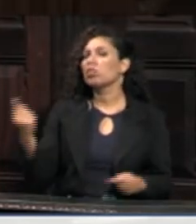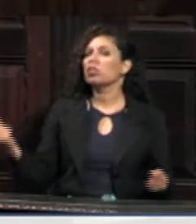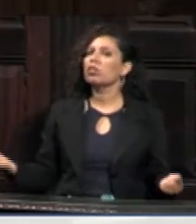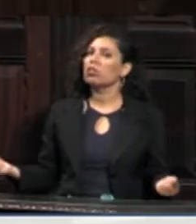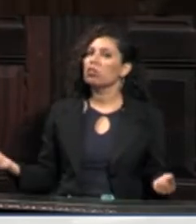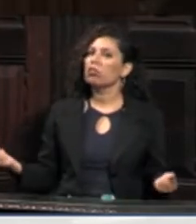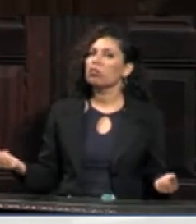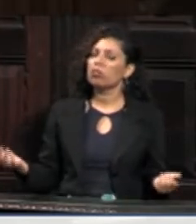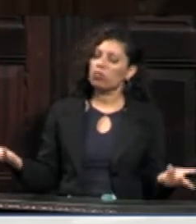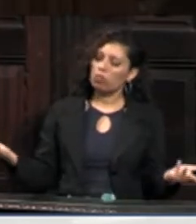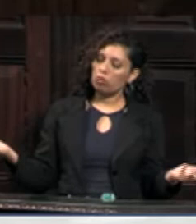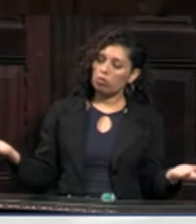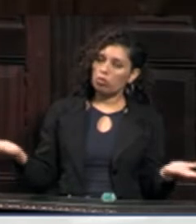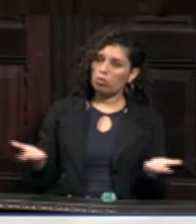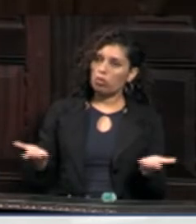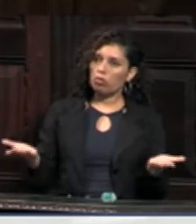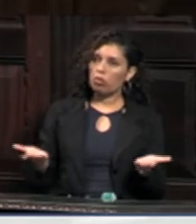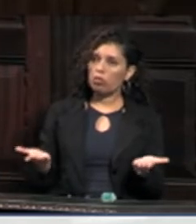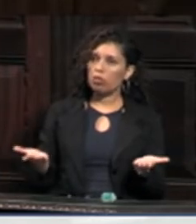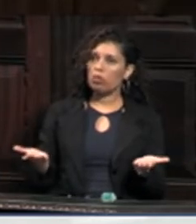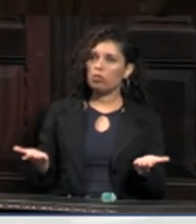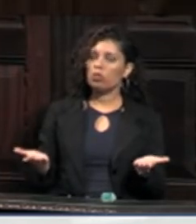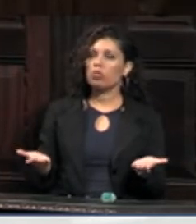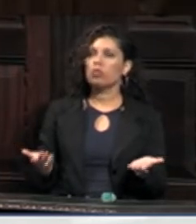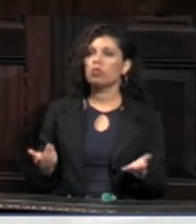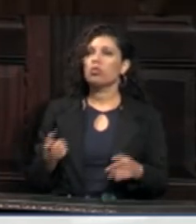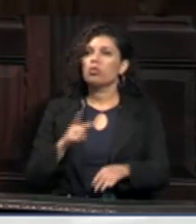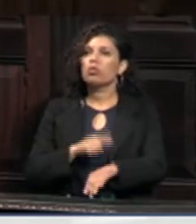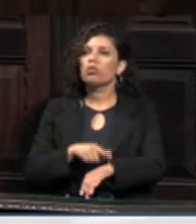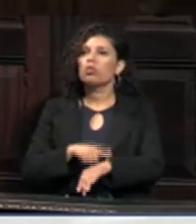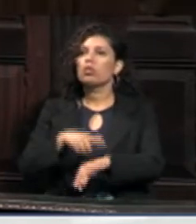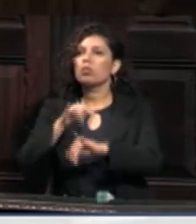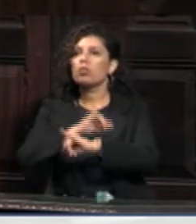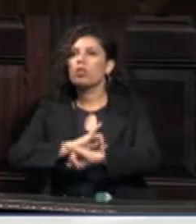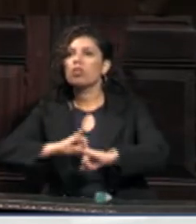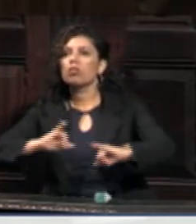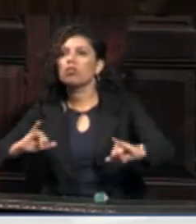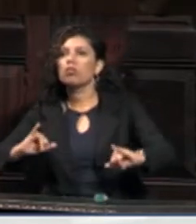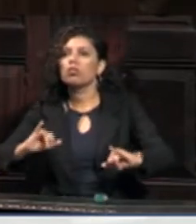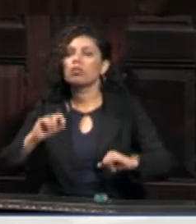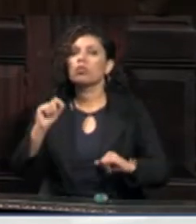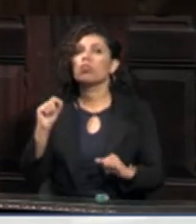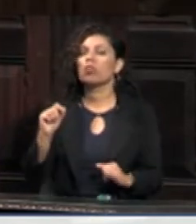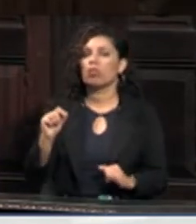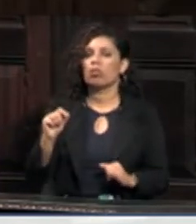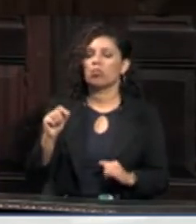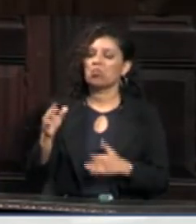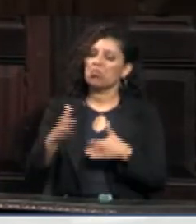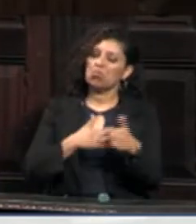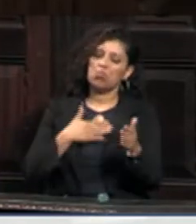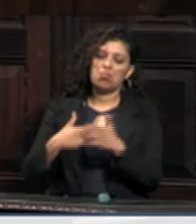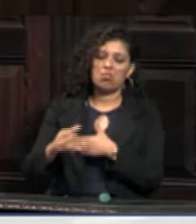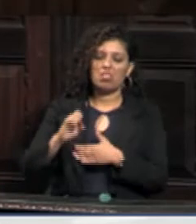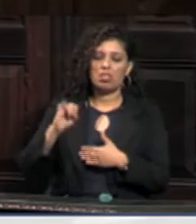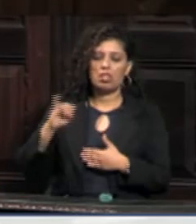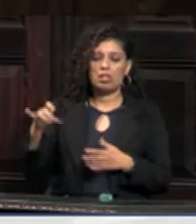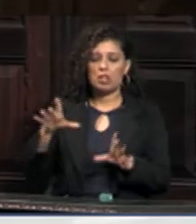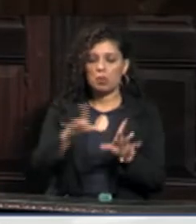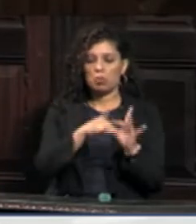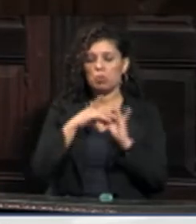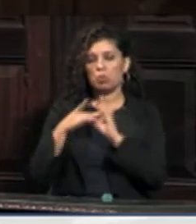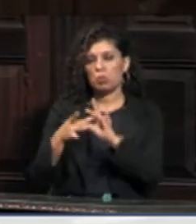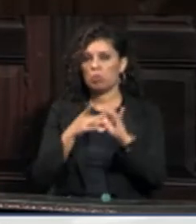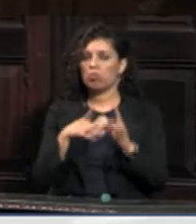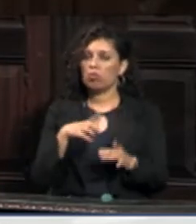E os tempos que se anunciam, quer seja na União, quer